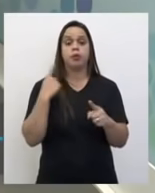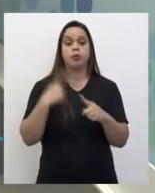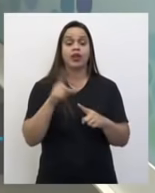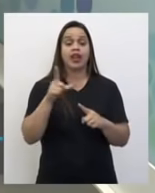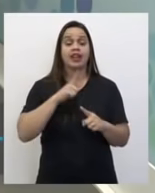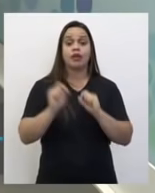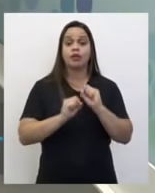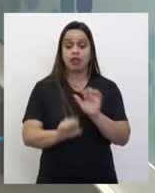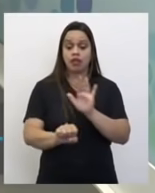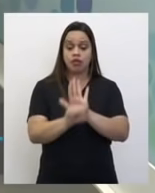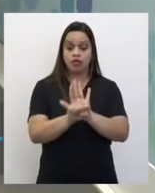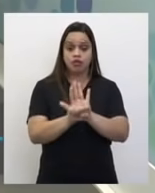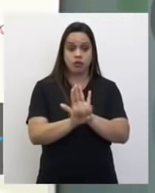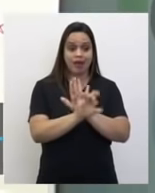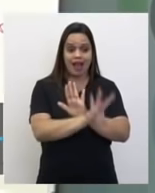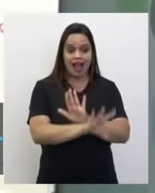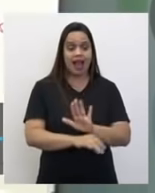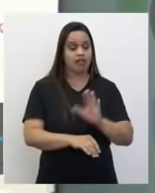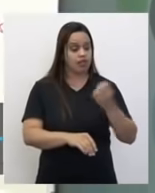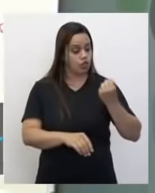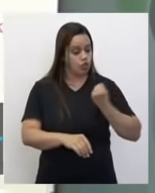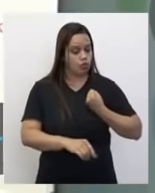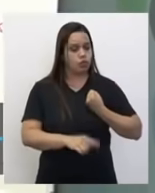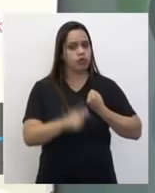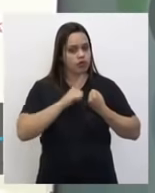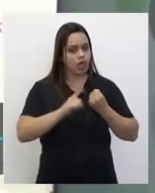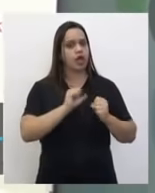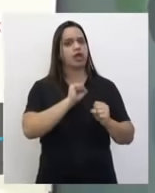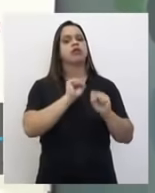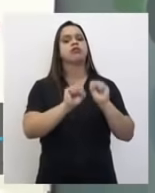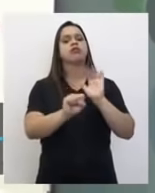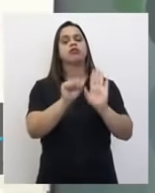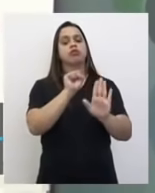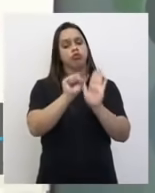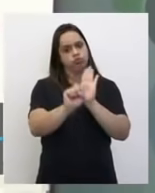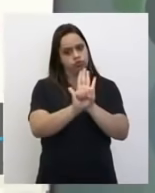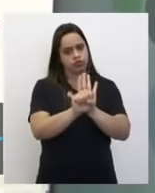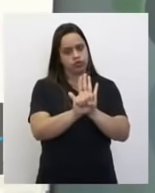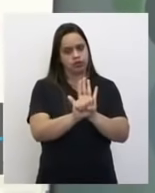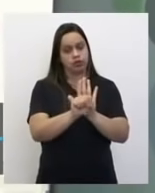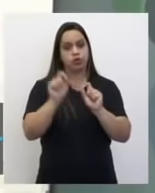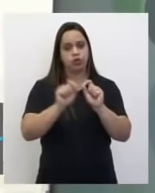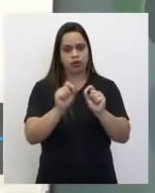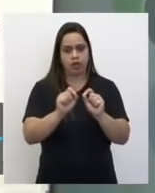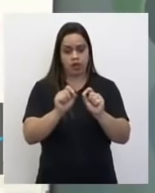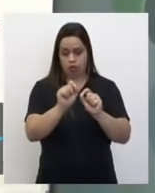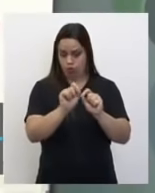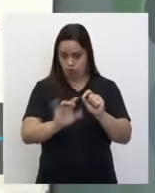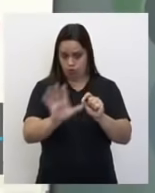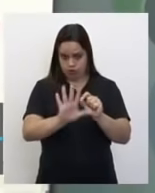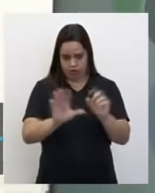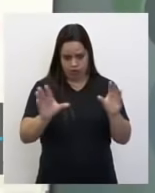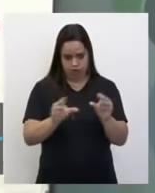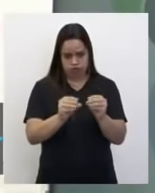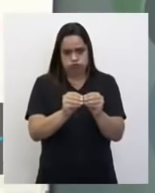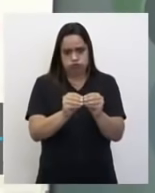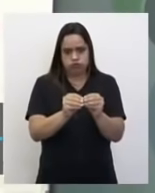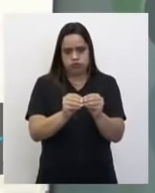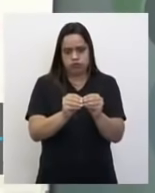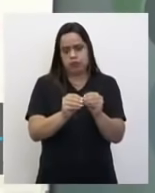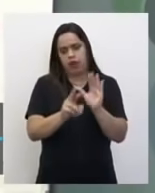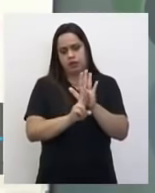símbolo para cada número, o que reduz o tamanho e do espaço que a gente vai utilizar para representar certas